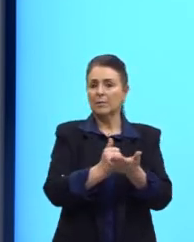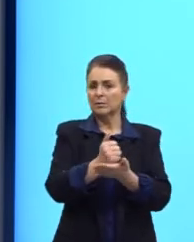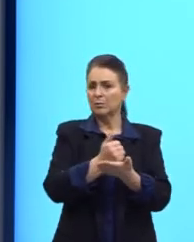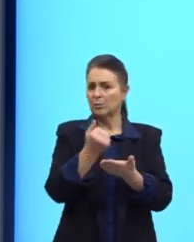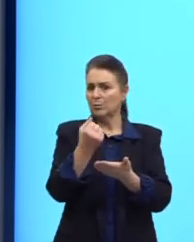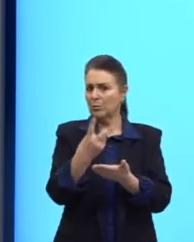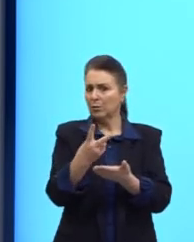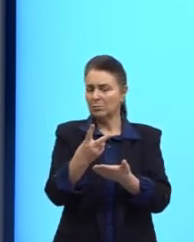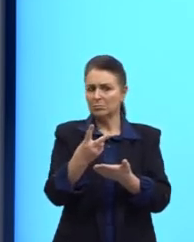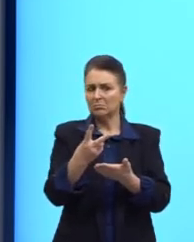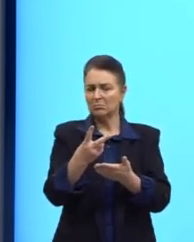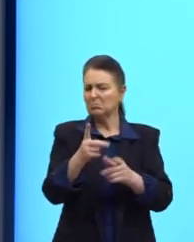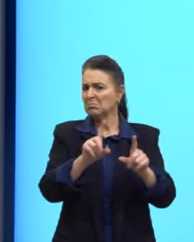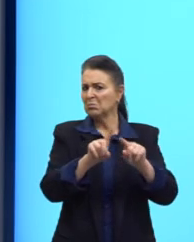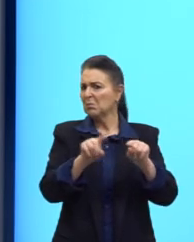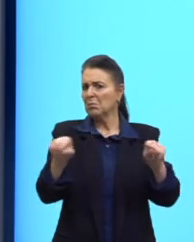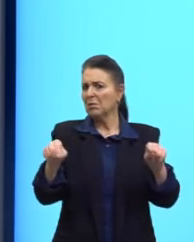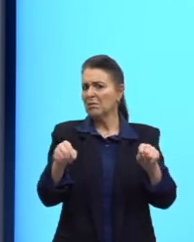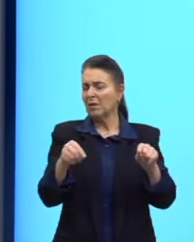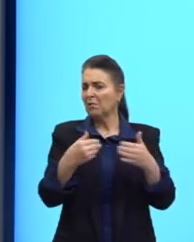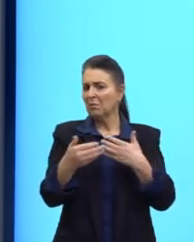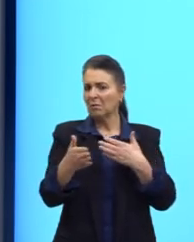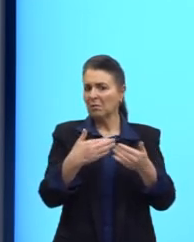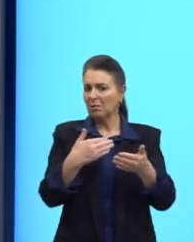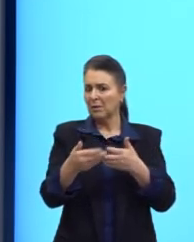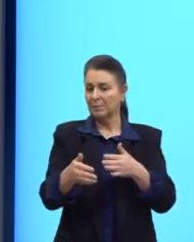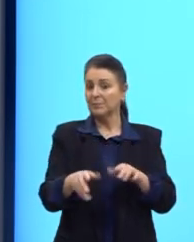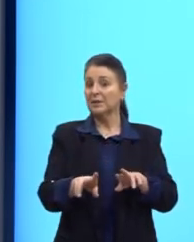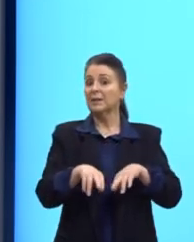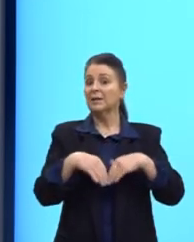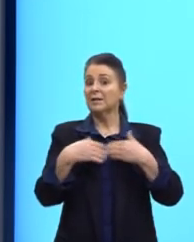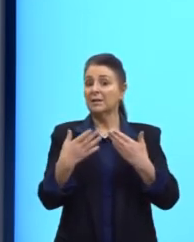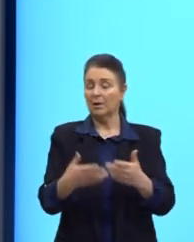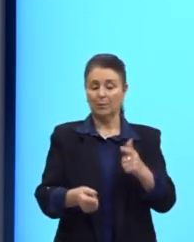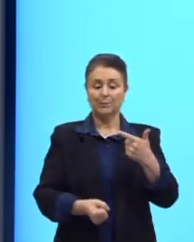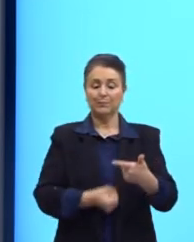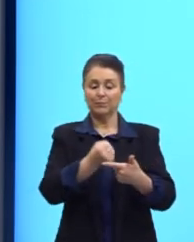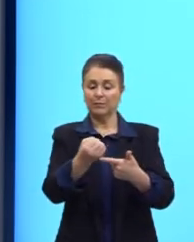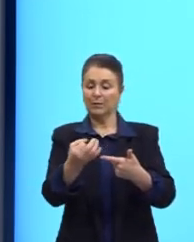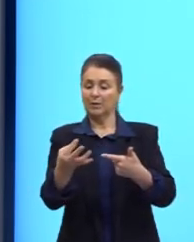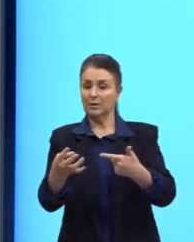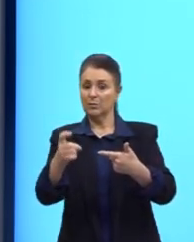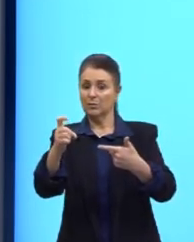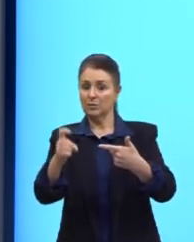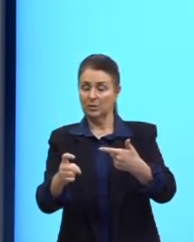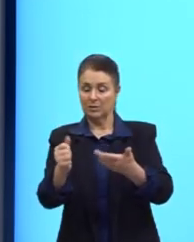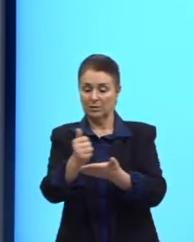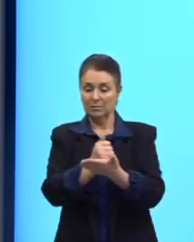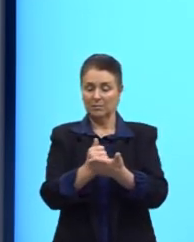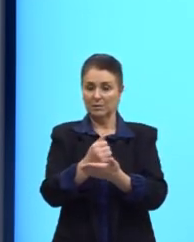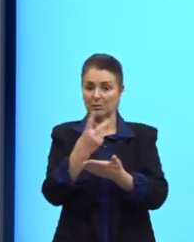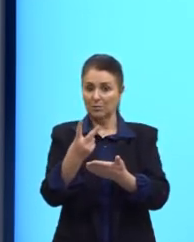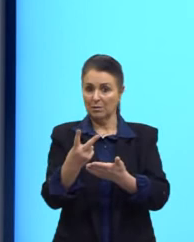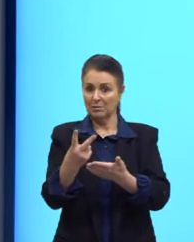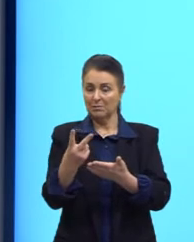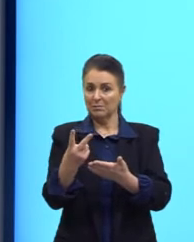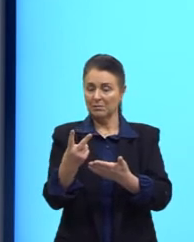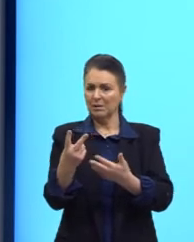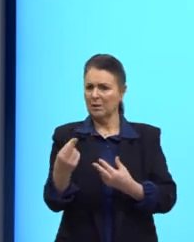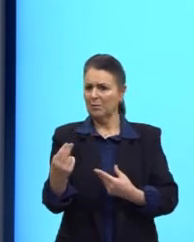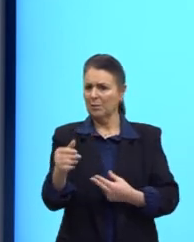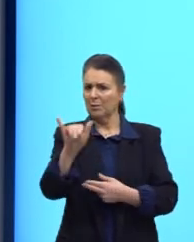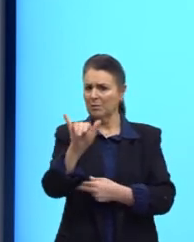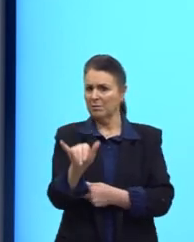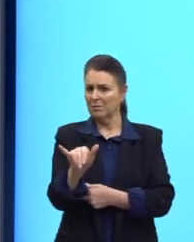nesse eu vou dizer que o logaritmo de X na base 2 = Y então